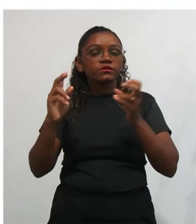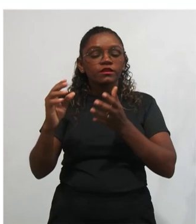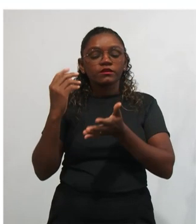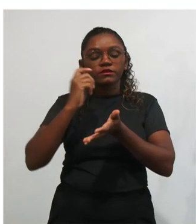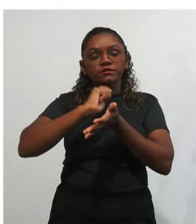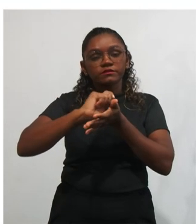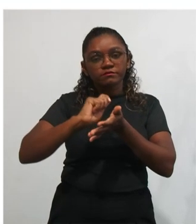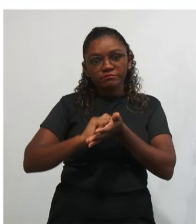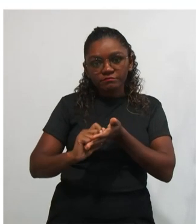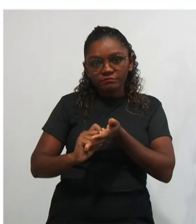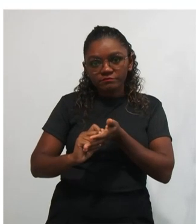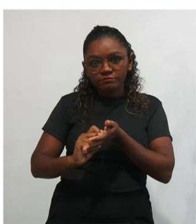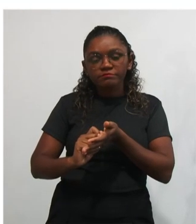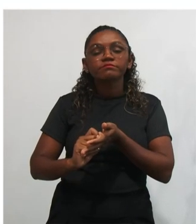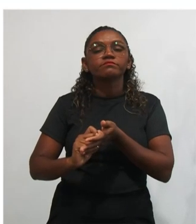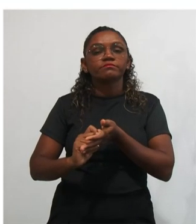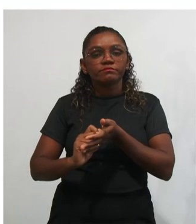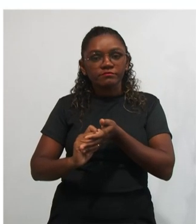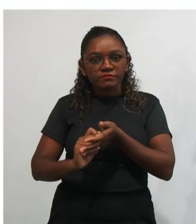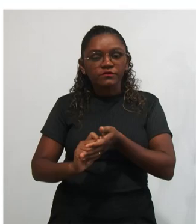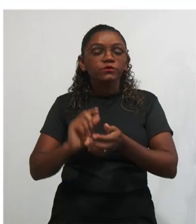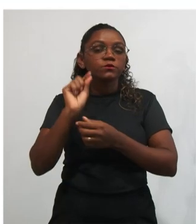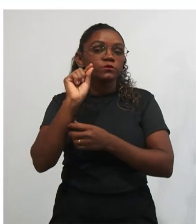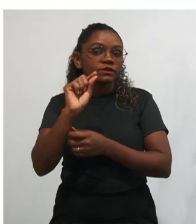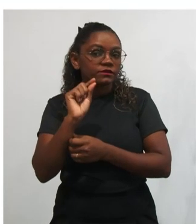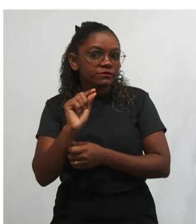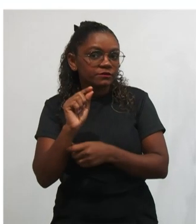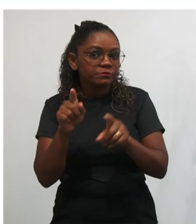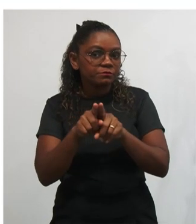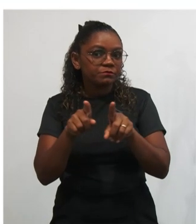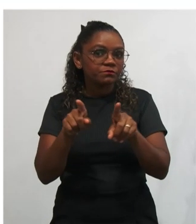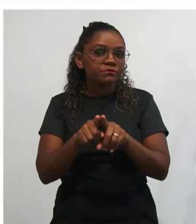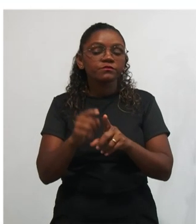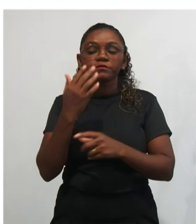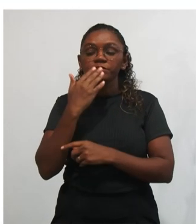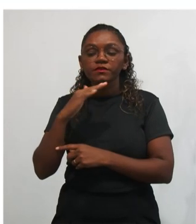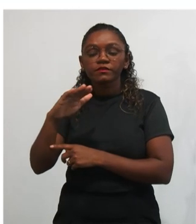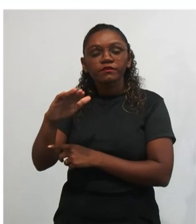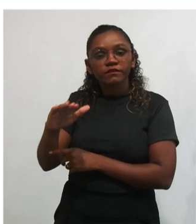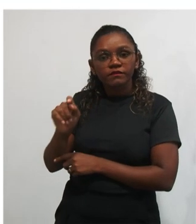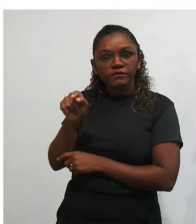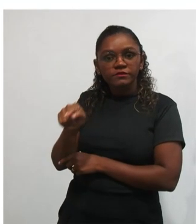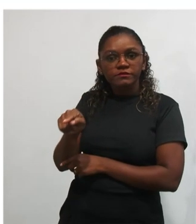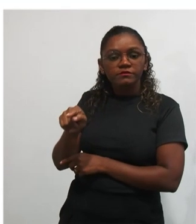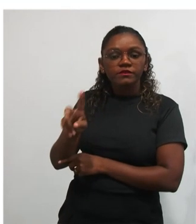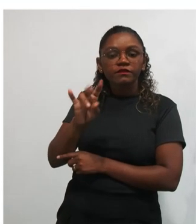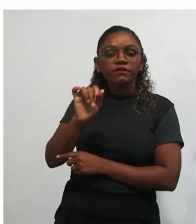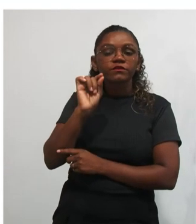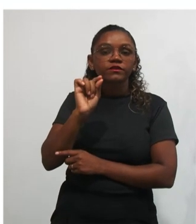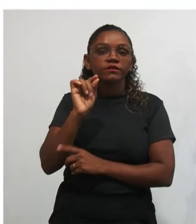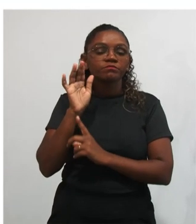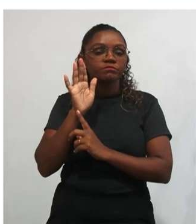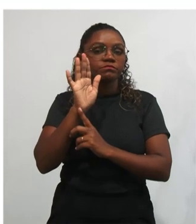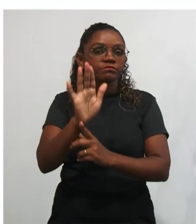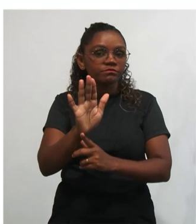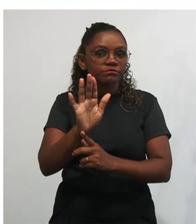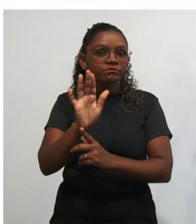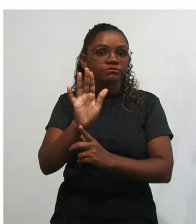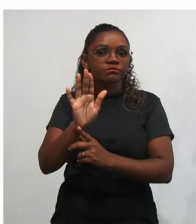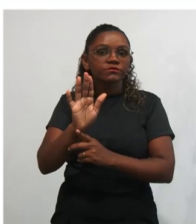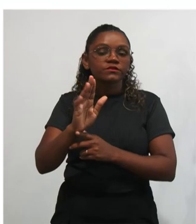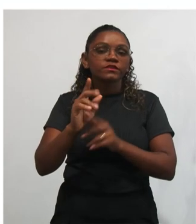que isso resulta paraa criança resulta que de uma certa maneira a criança ela vai entar uma